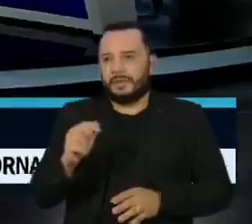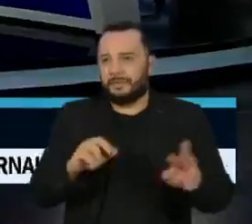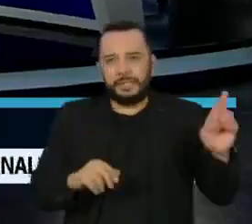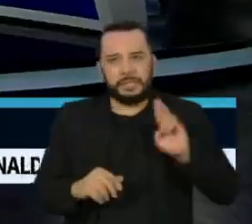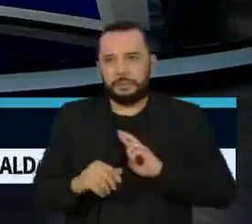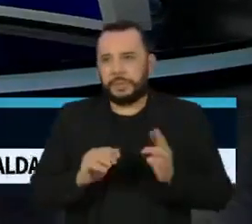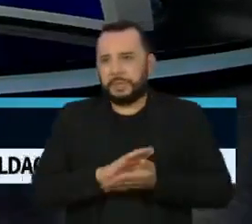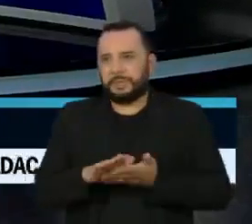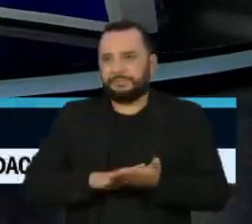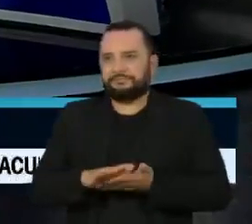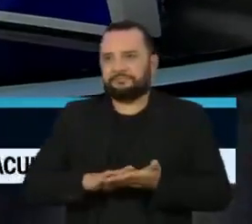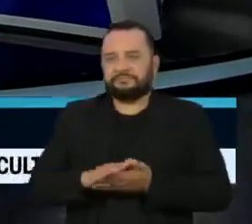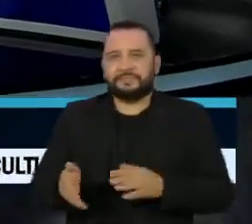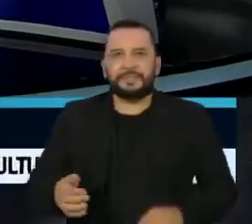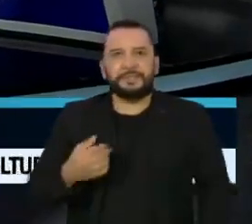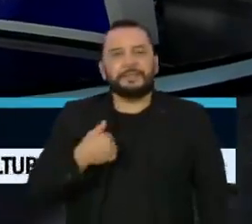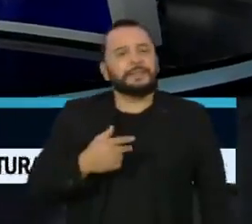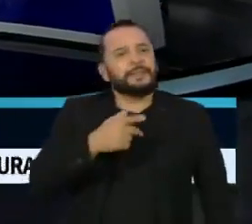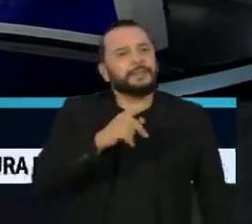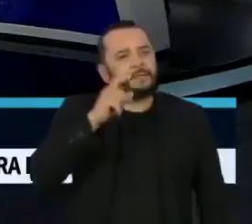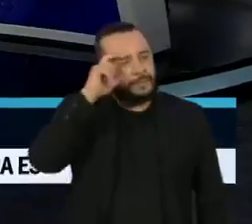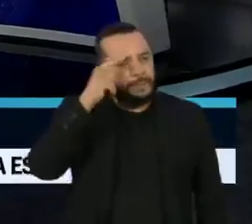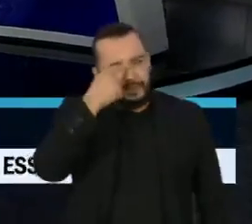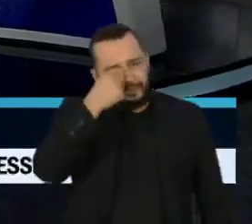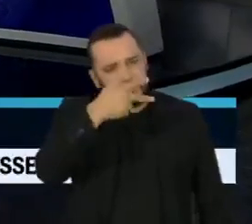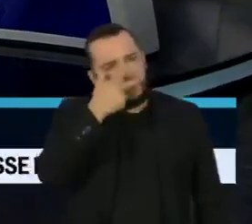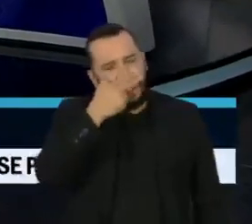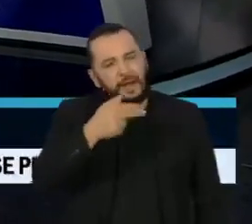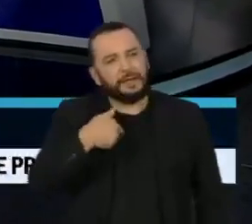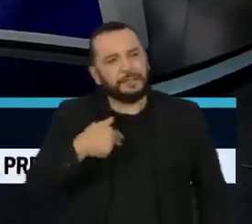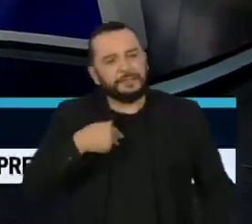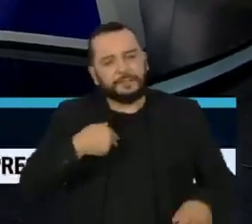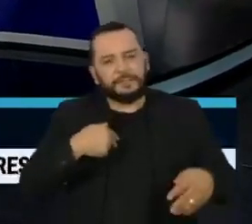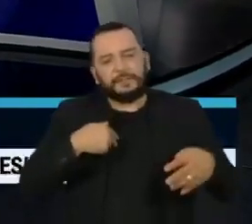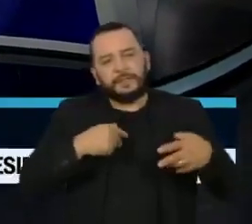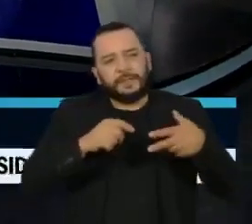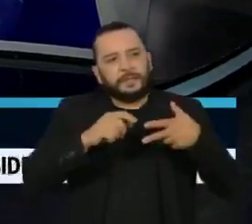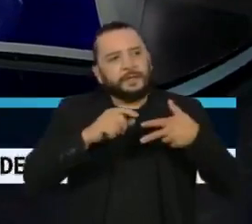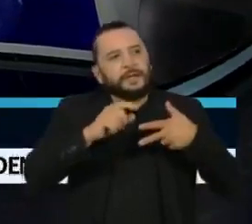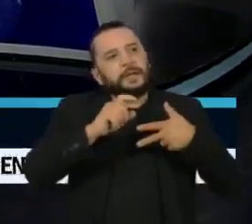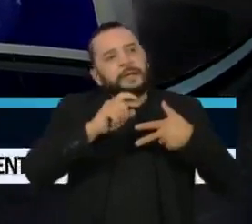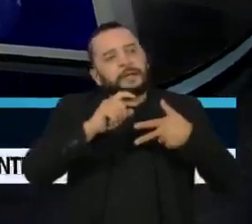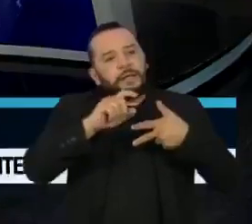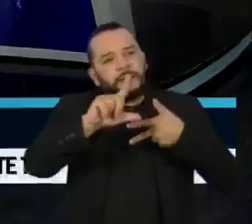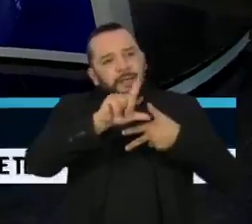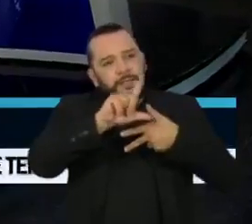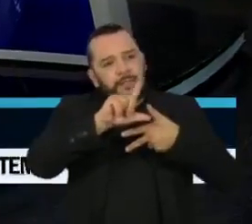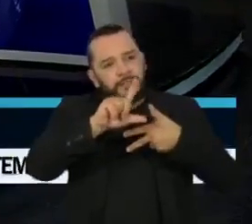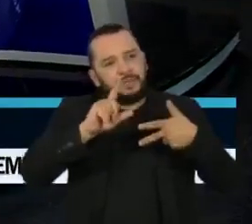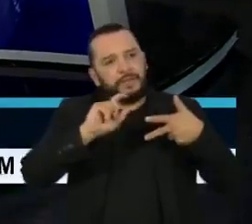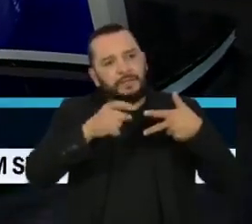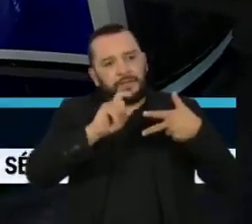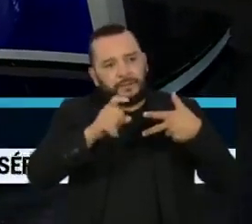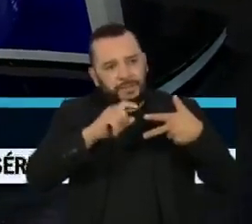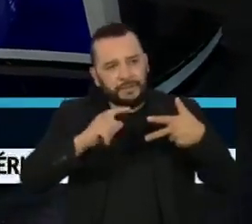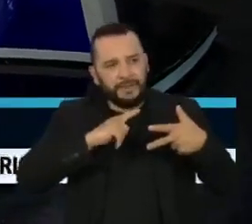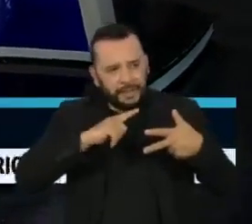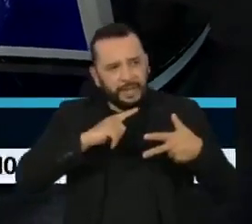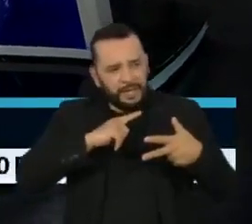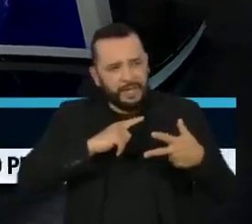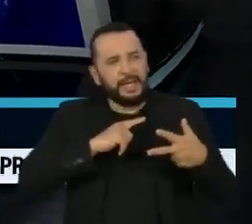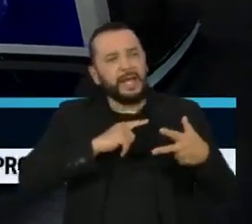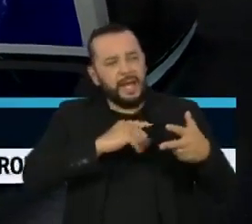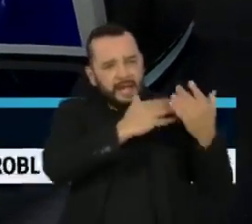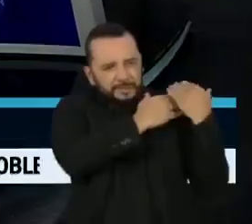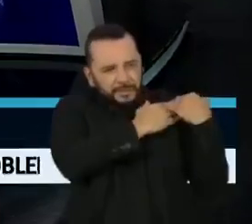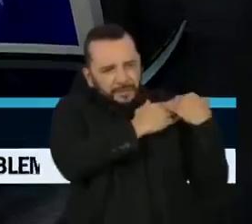se você acha que eu legislativo e o Executivo tem cumprido o papel que deveriam e olha um